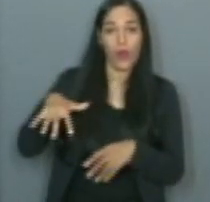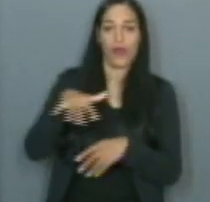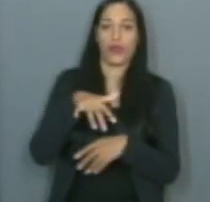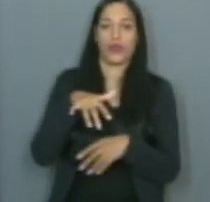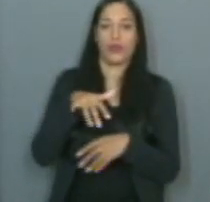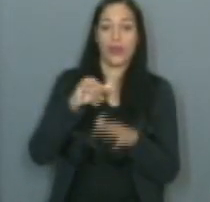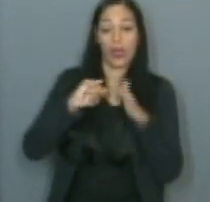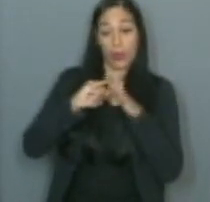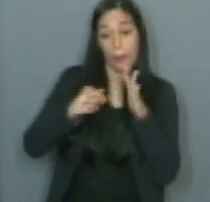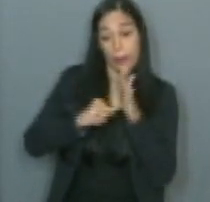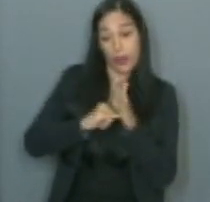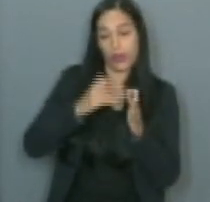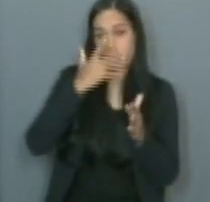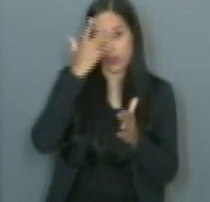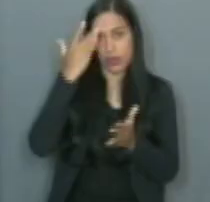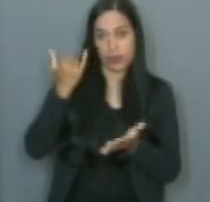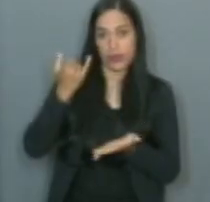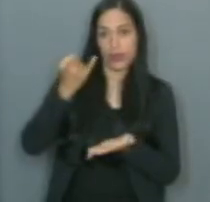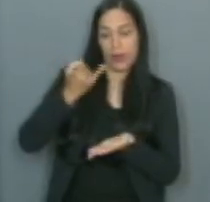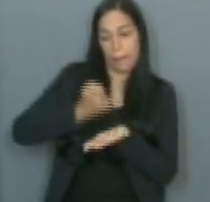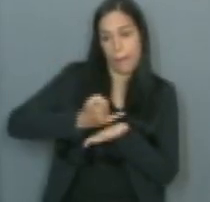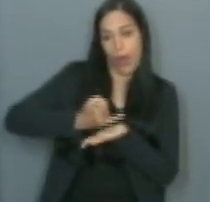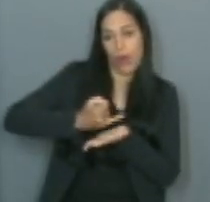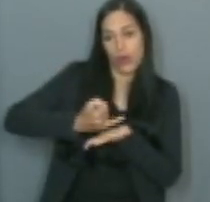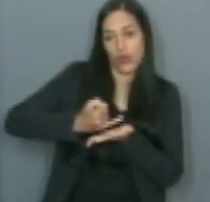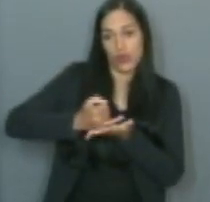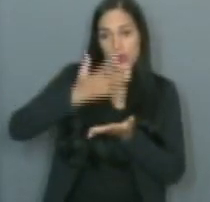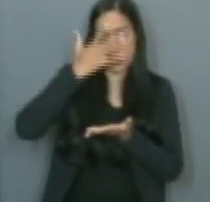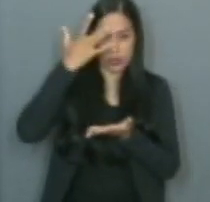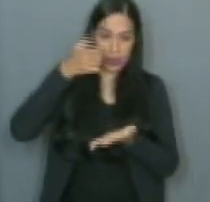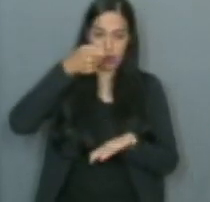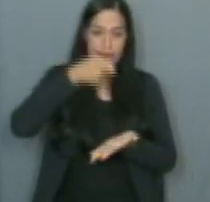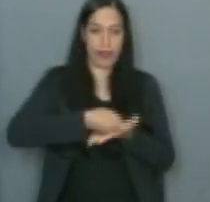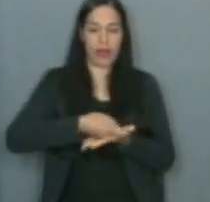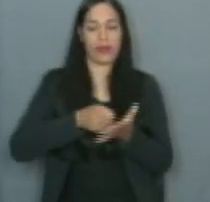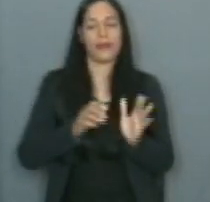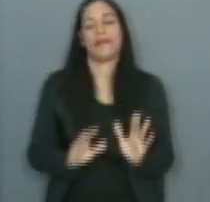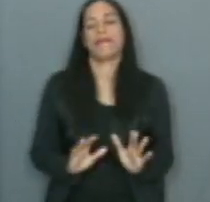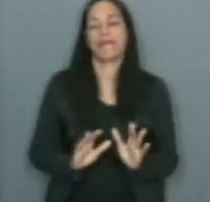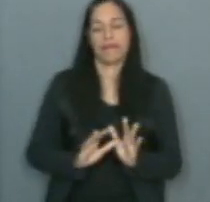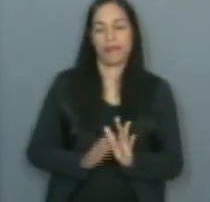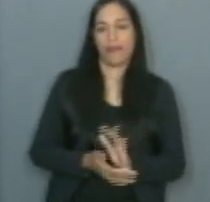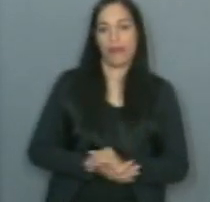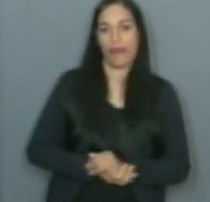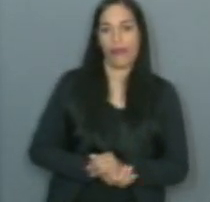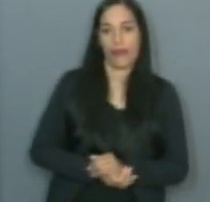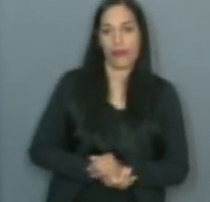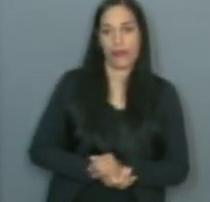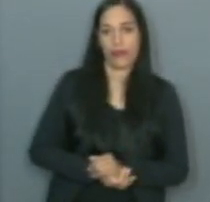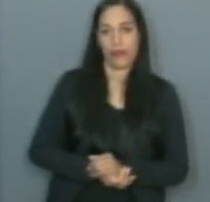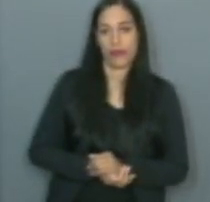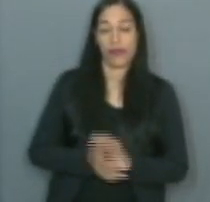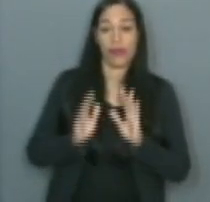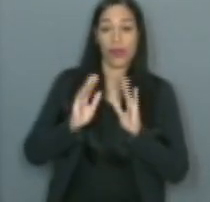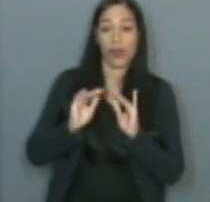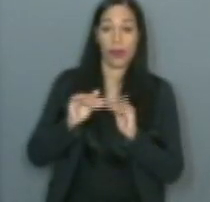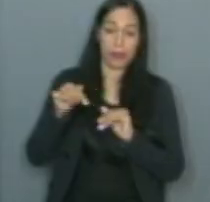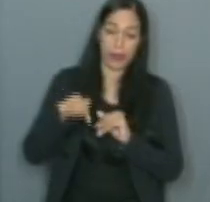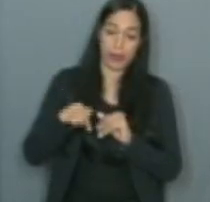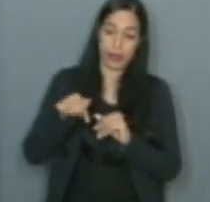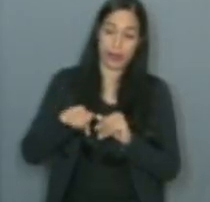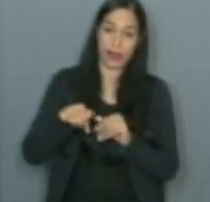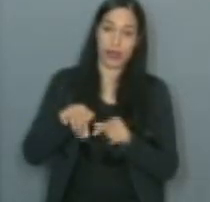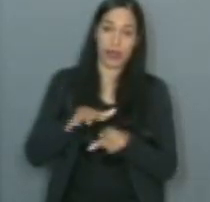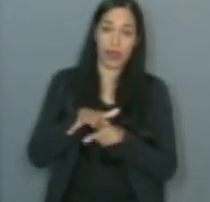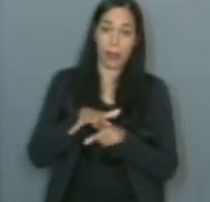que as pessoas pagam. Então, é basicamente isso. O que o senhor pede aqui nessa emenda é